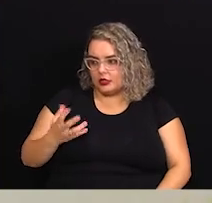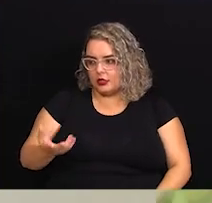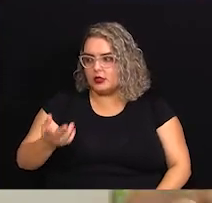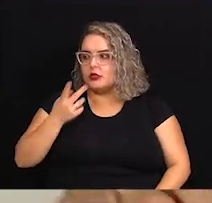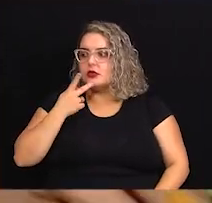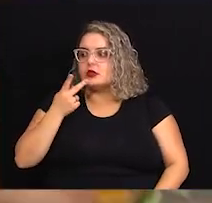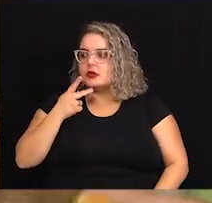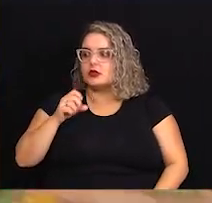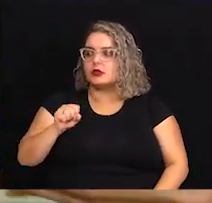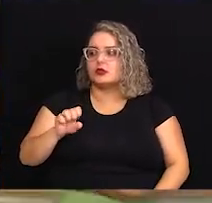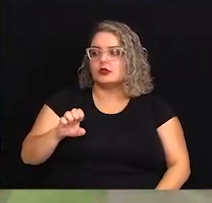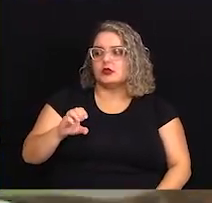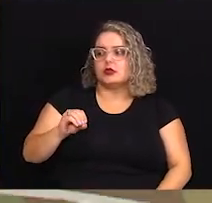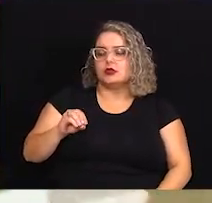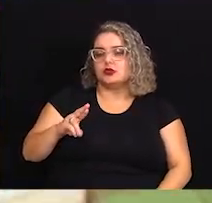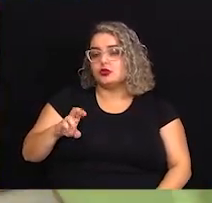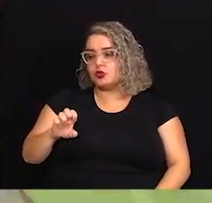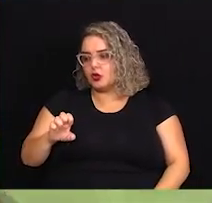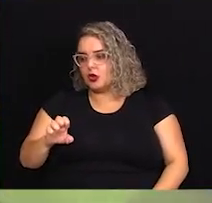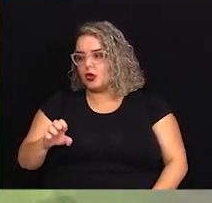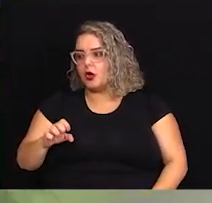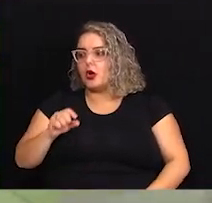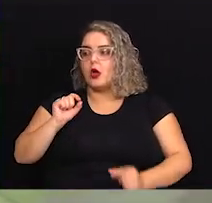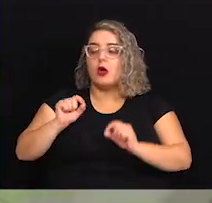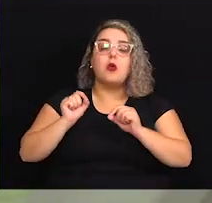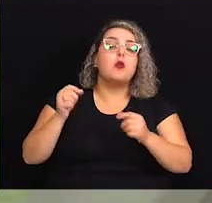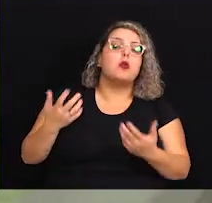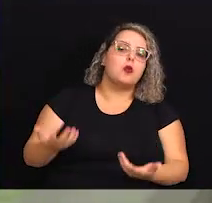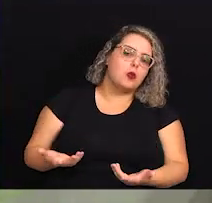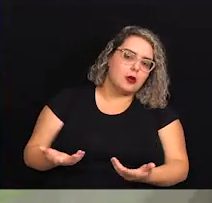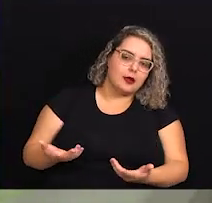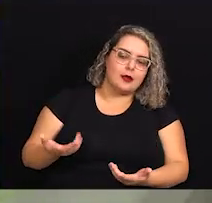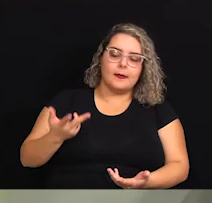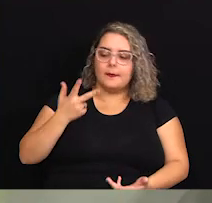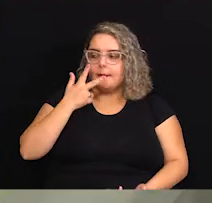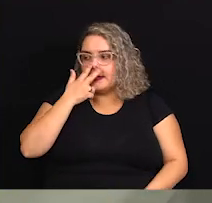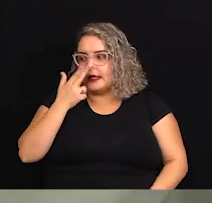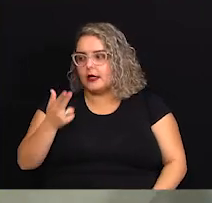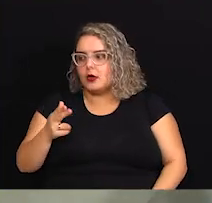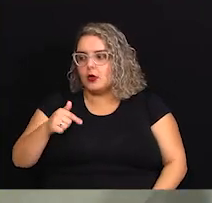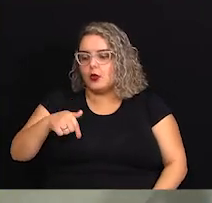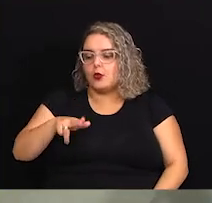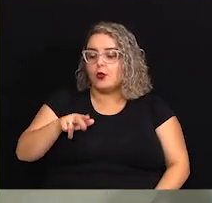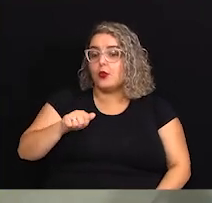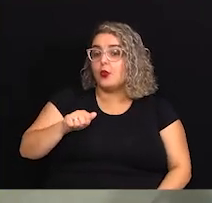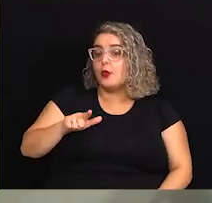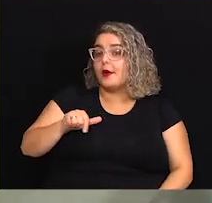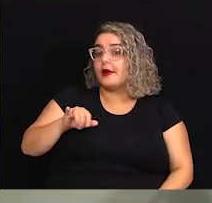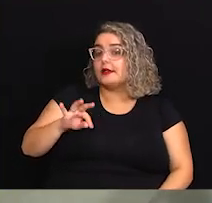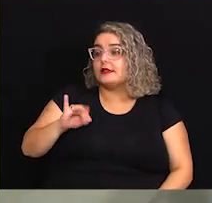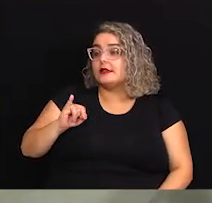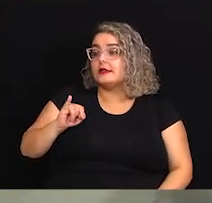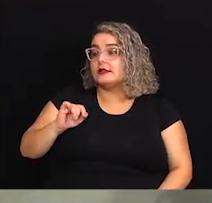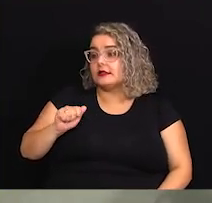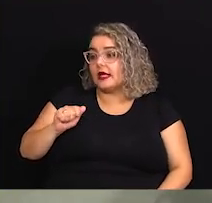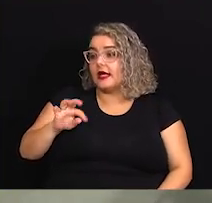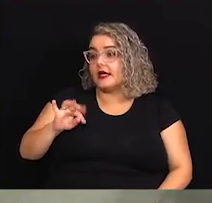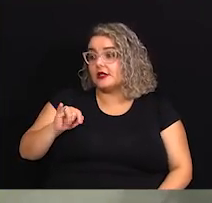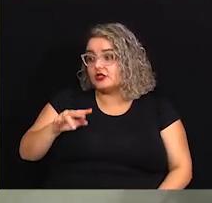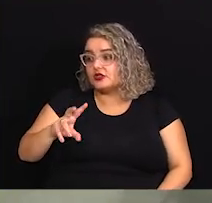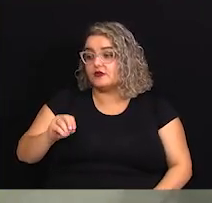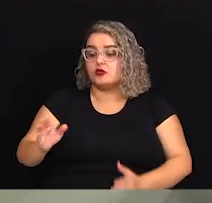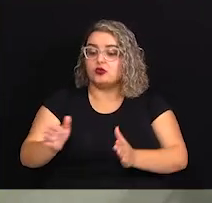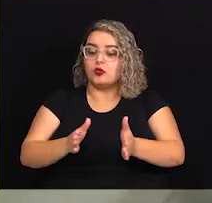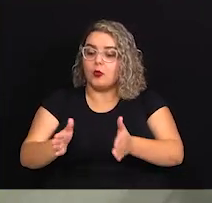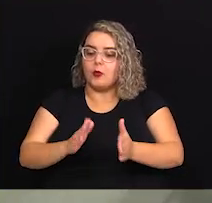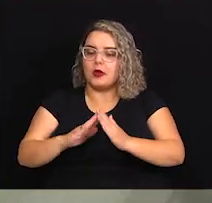sobre a questão do score. Esse score é como se fosse o qualitativo da pessoa na época da escola, só